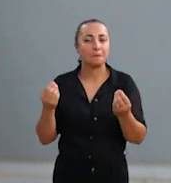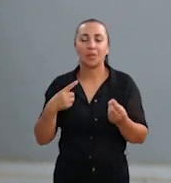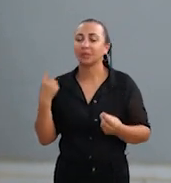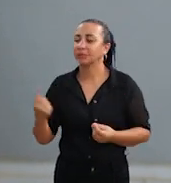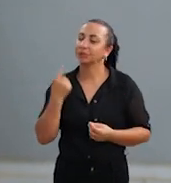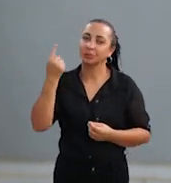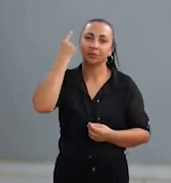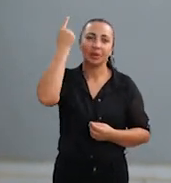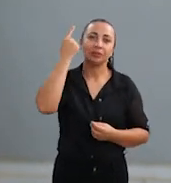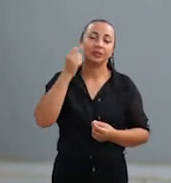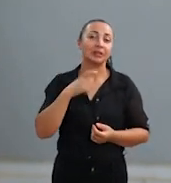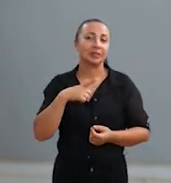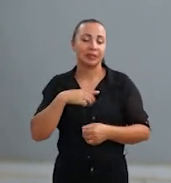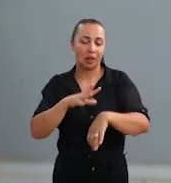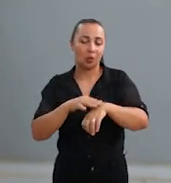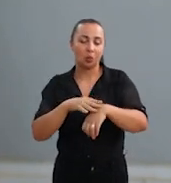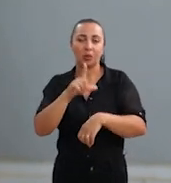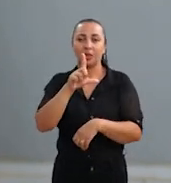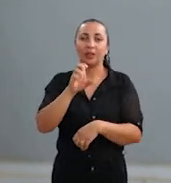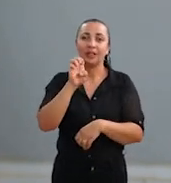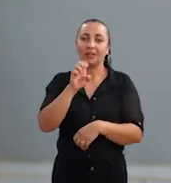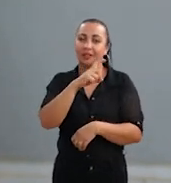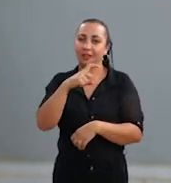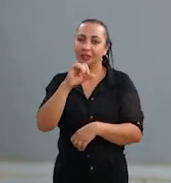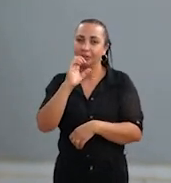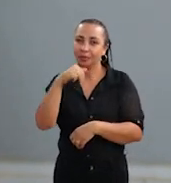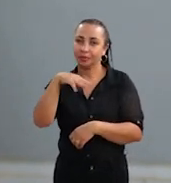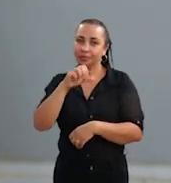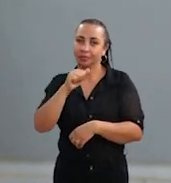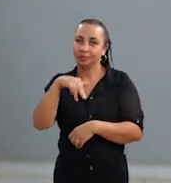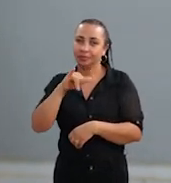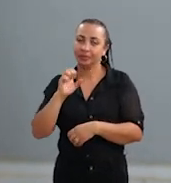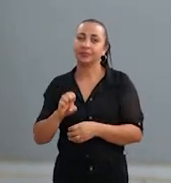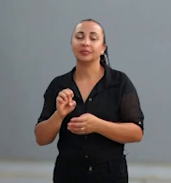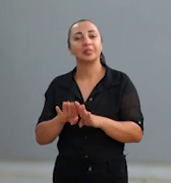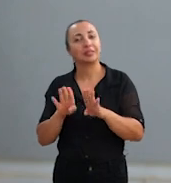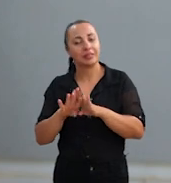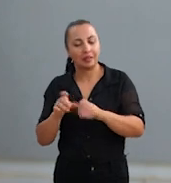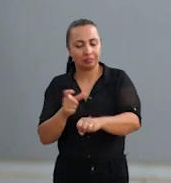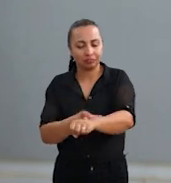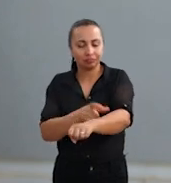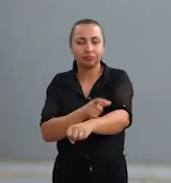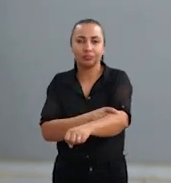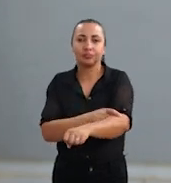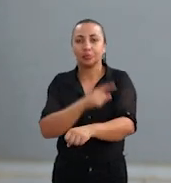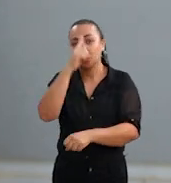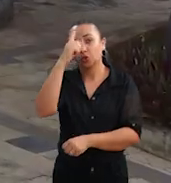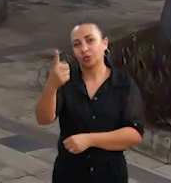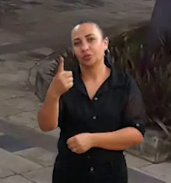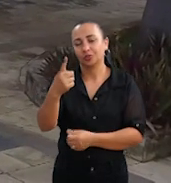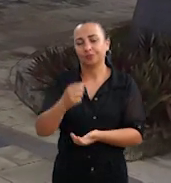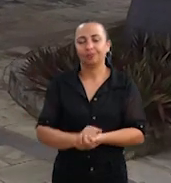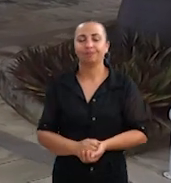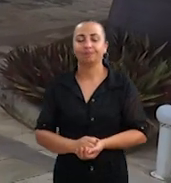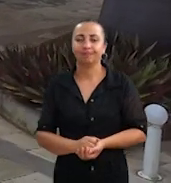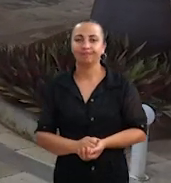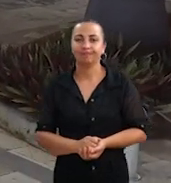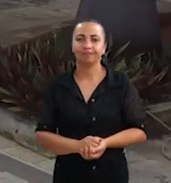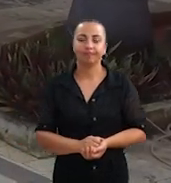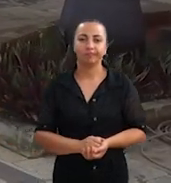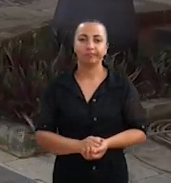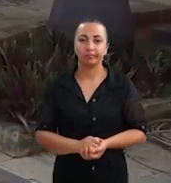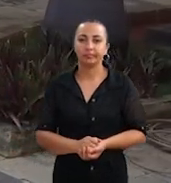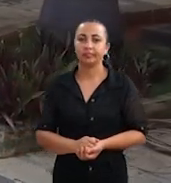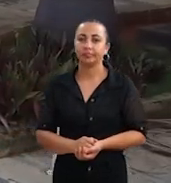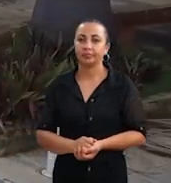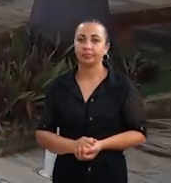incidência elevadíssima de leishmaniose. Pelo menos um caso de leishmaniose cutânea por dia.